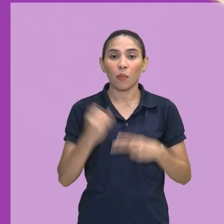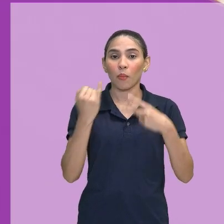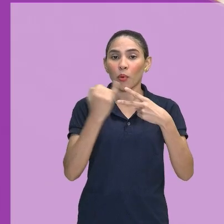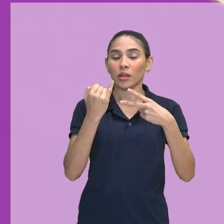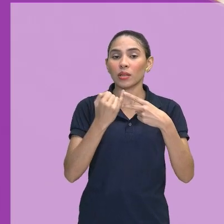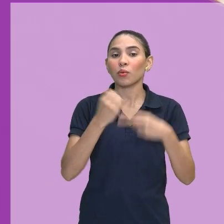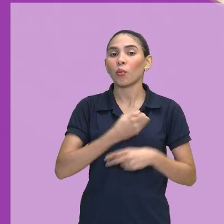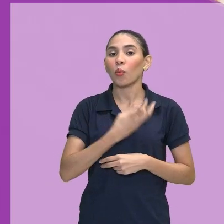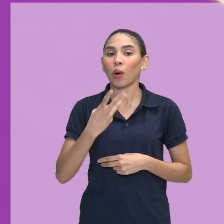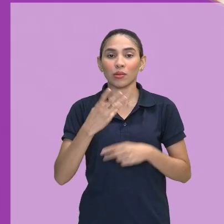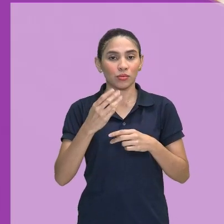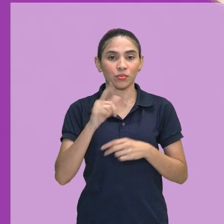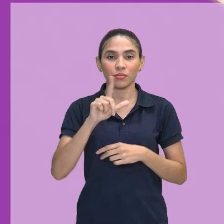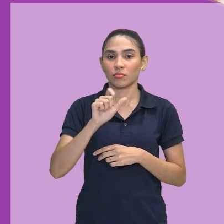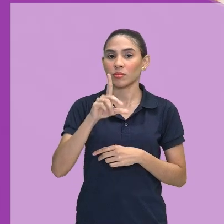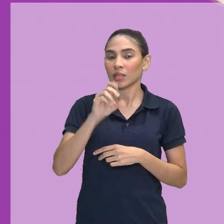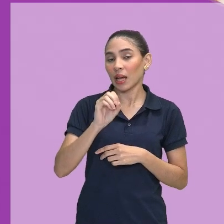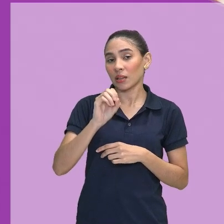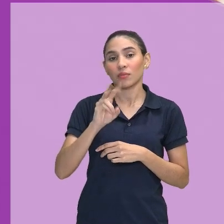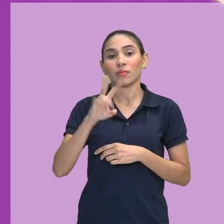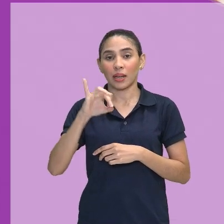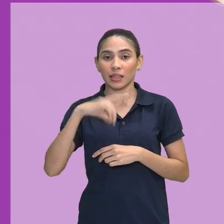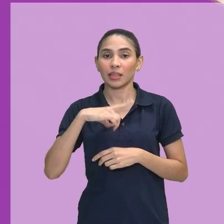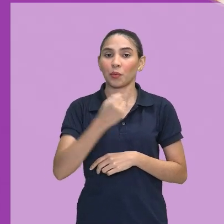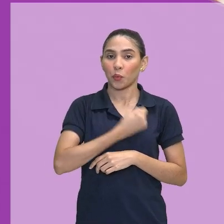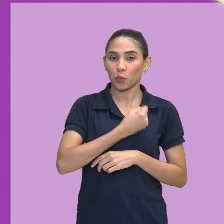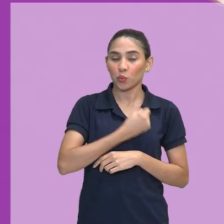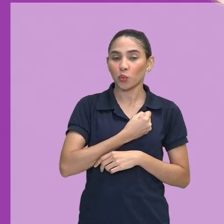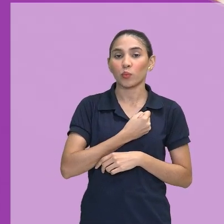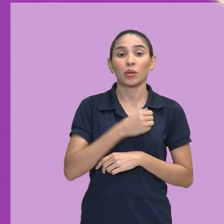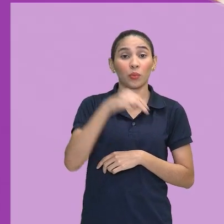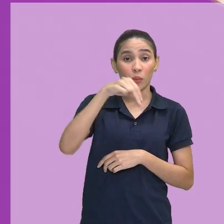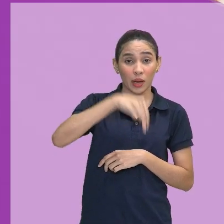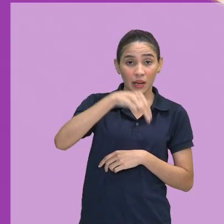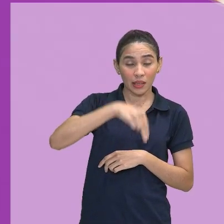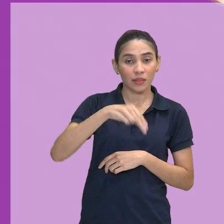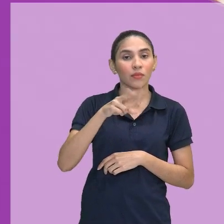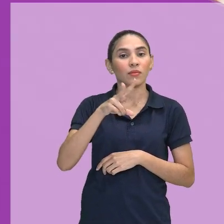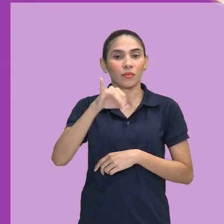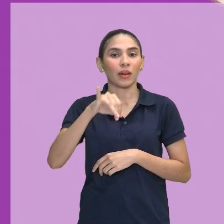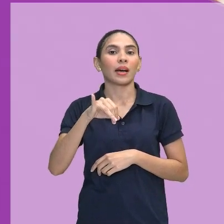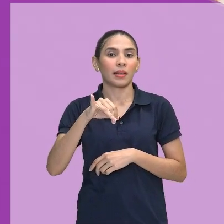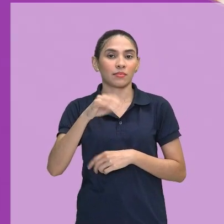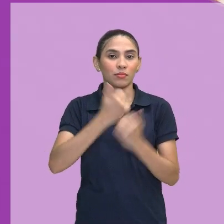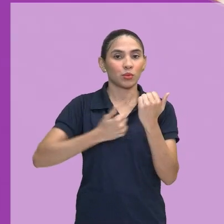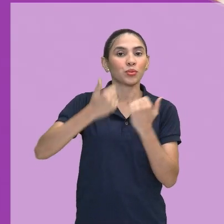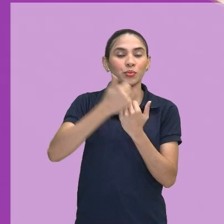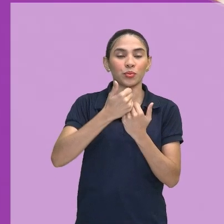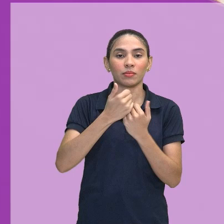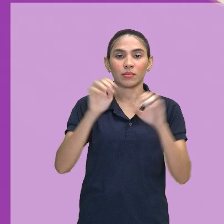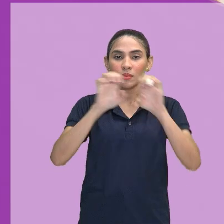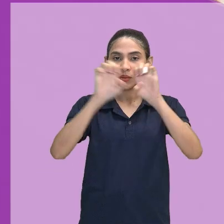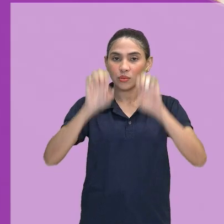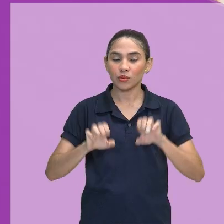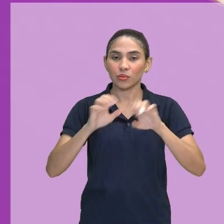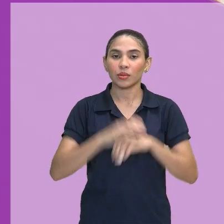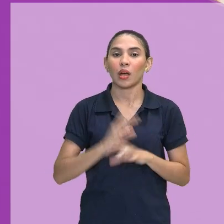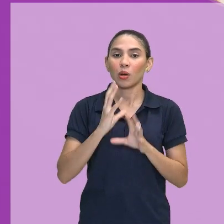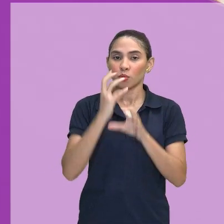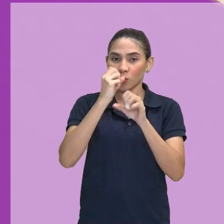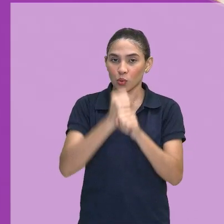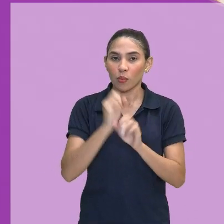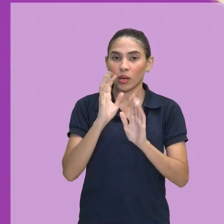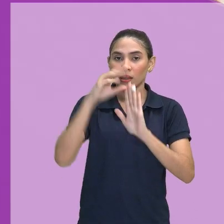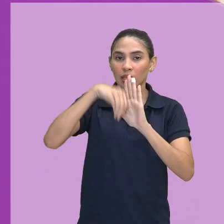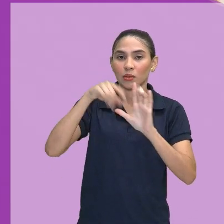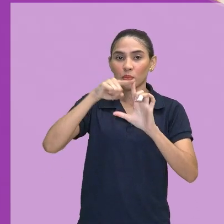quantos lados? Ele vai ser um valor para o seu n. E aí você aplica ali na primeira fórmula, né? Soma dos ângulos internos vai